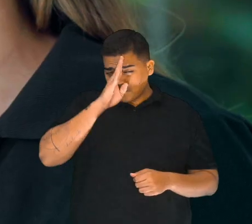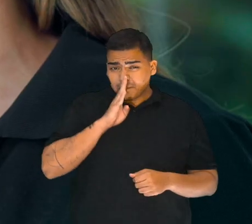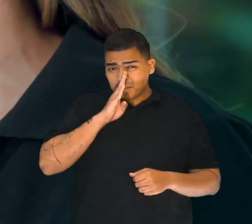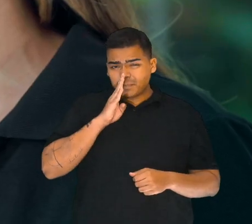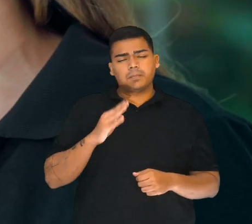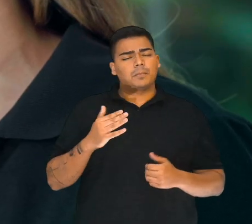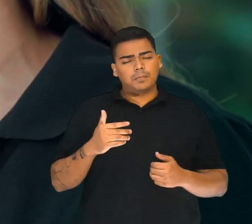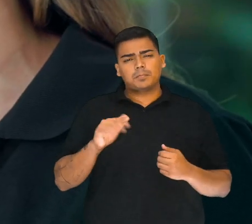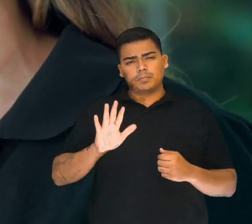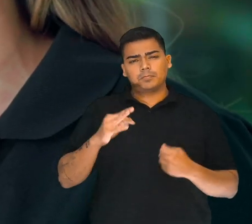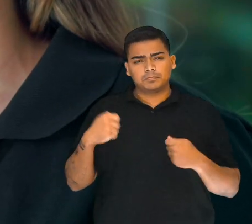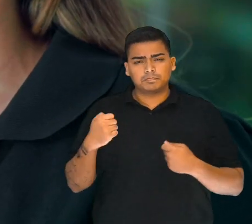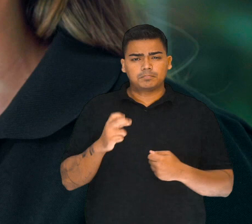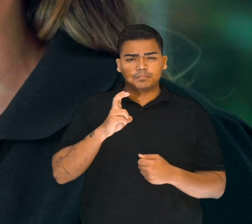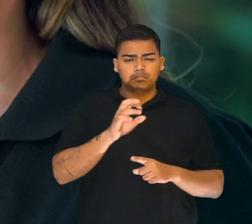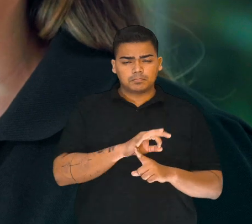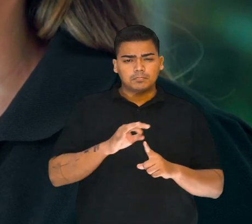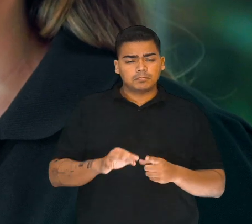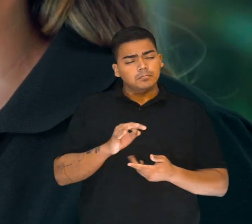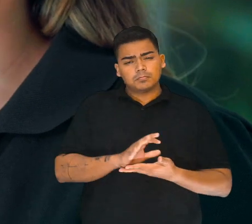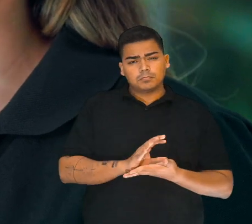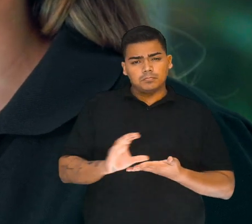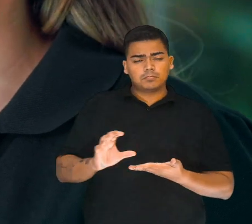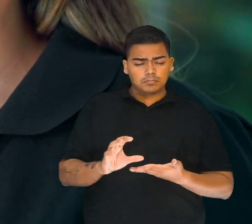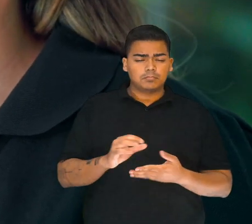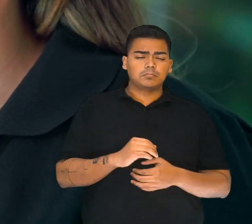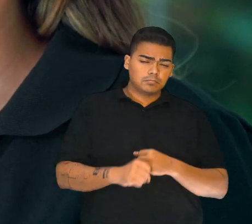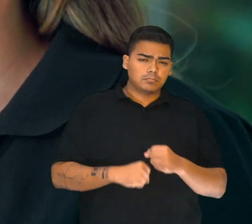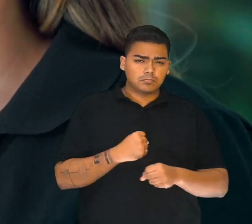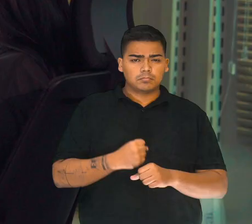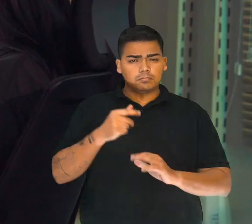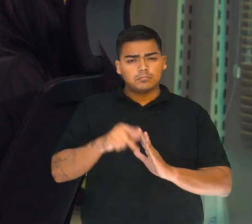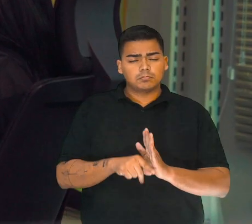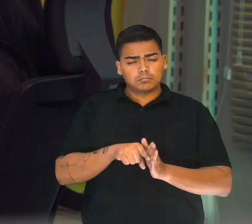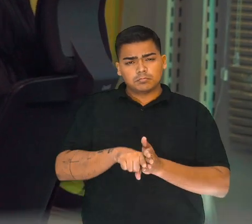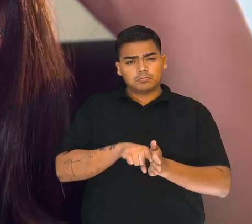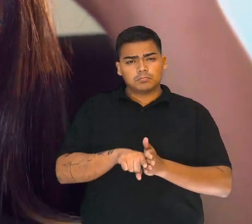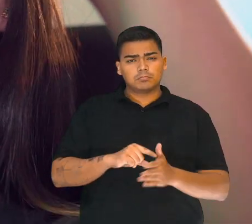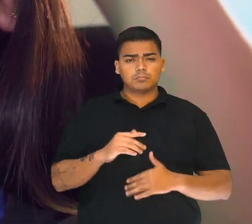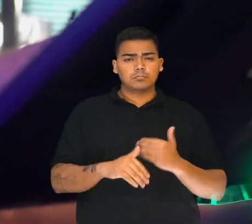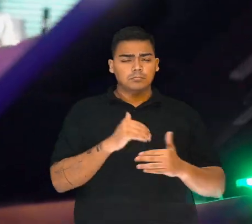têm uma obrigatoriedade de investir 5% do seu faturamento anual em projetos de pesquisa e